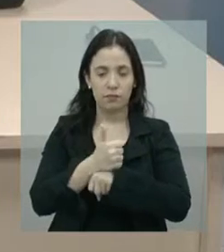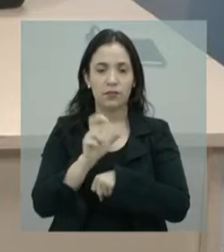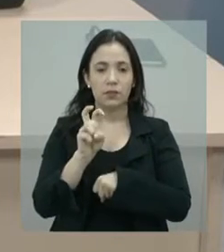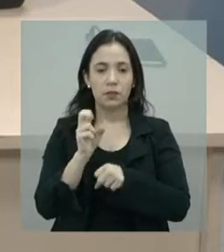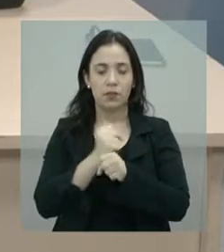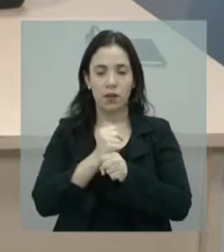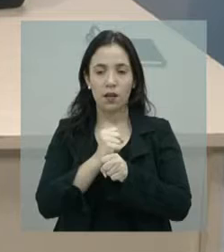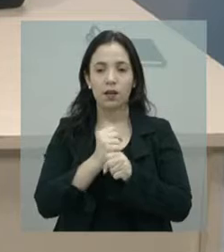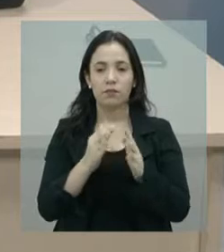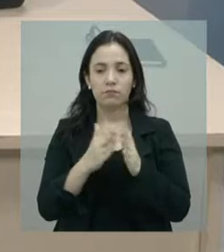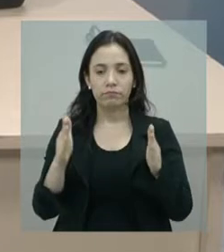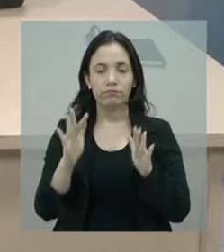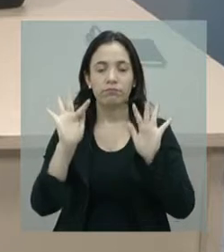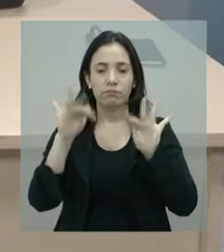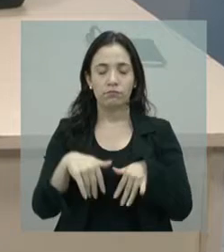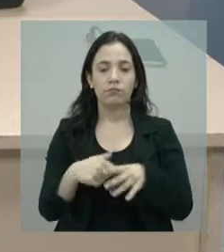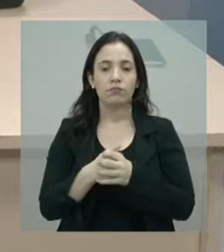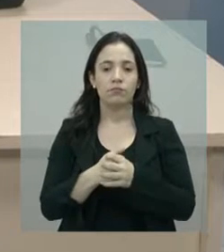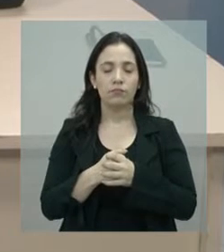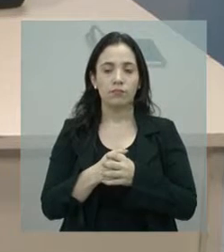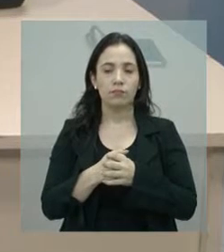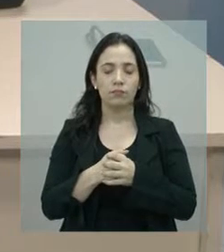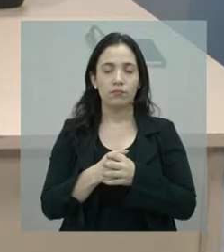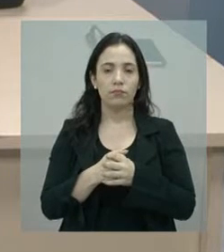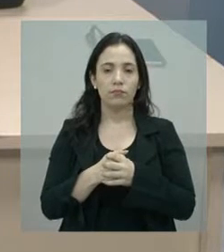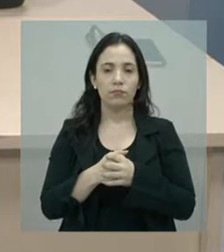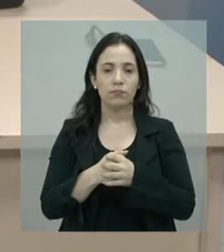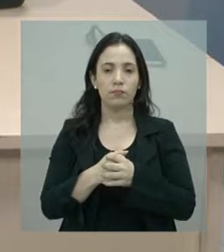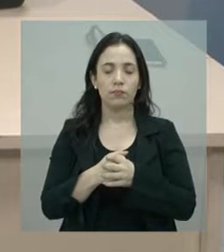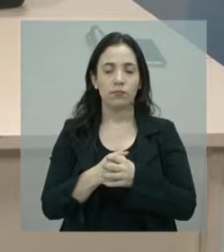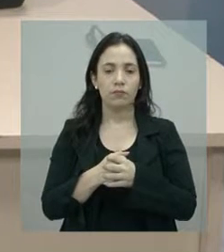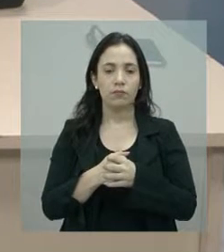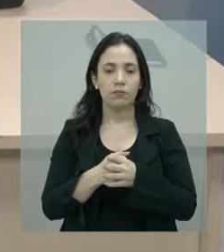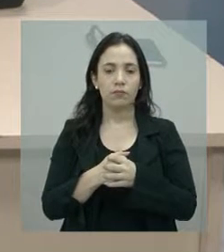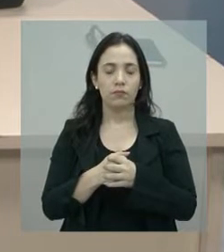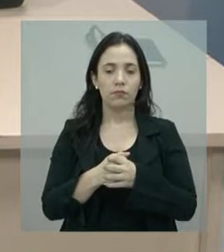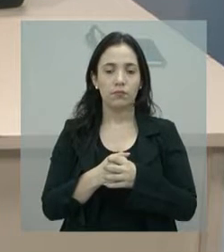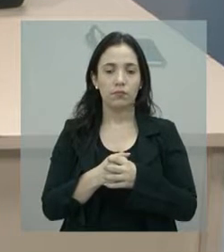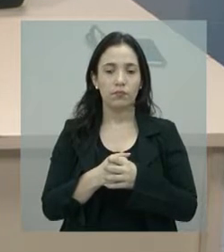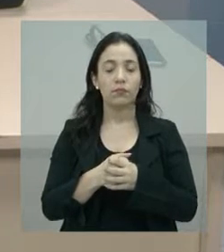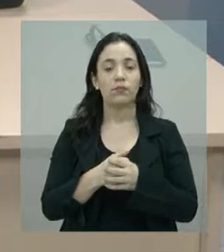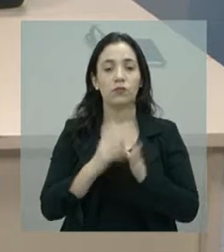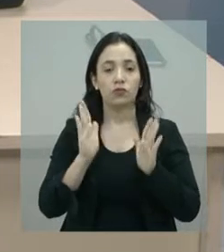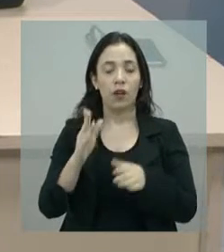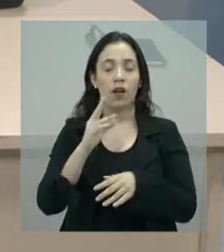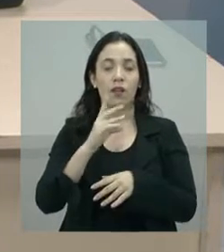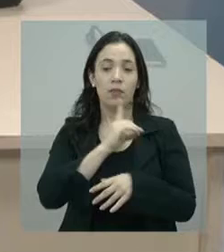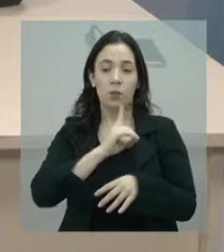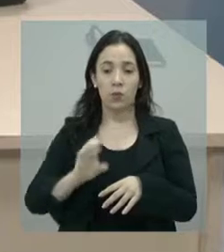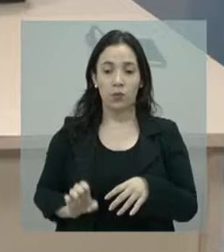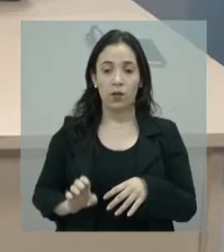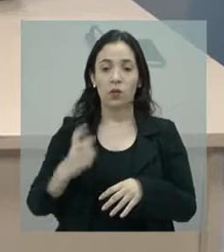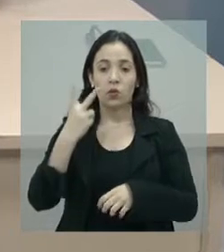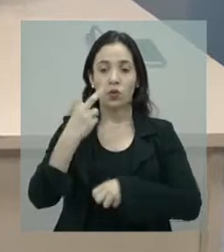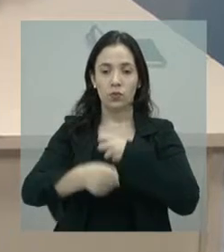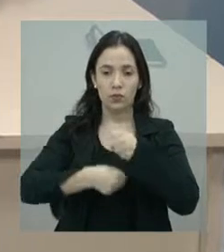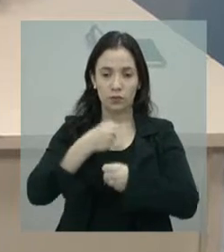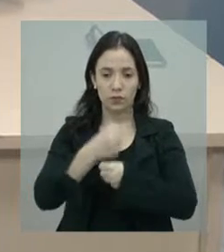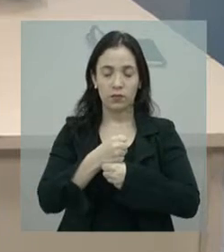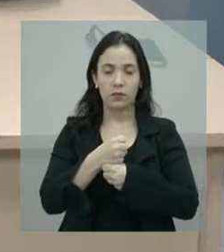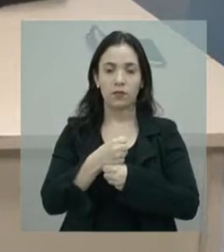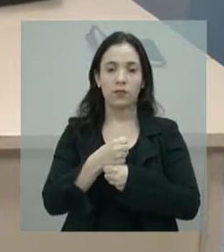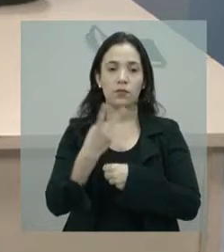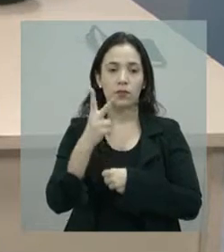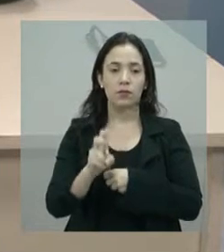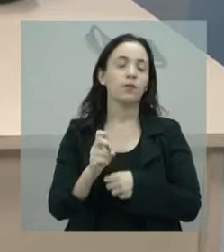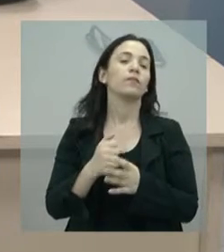anos, com 5 anos. Agora está no segundo mandato de deputado estadual. E sempre defendi que só eram 2 deputados estaduais, 2 mandatos. Ixi, então nós vamos se despedir de você na